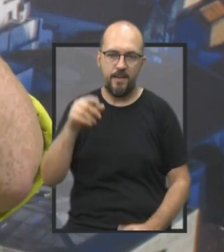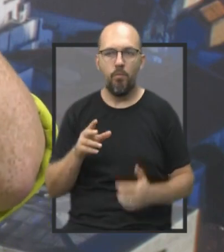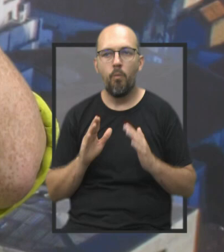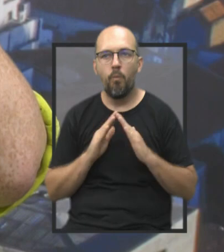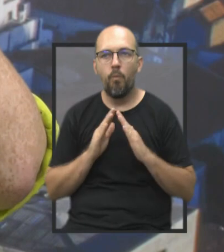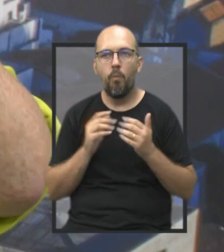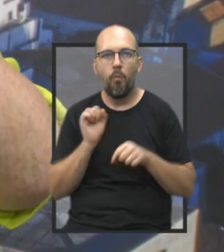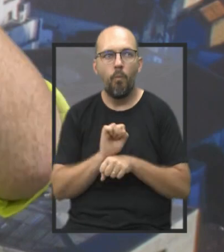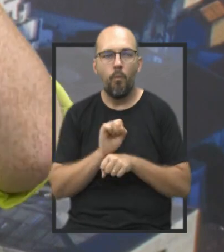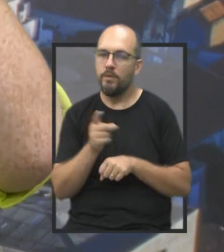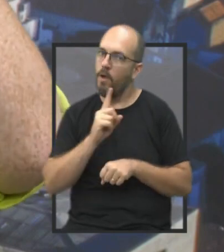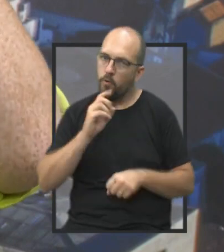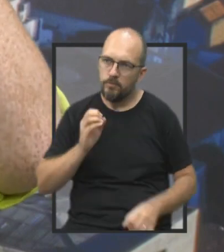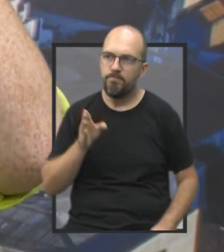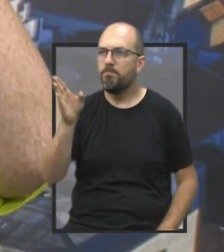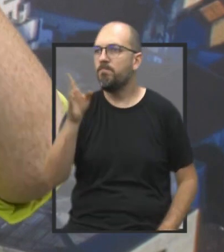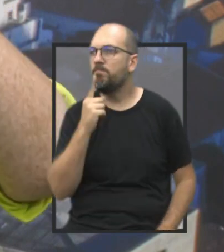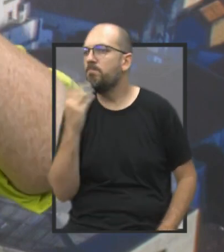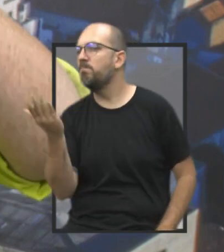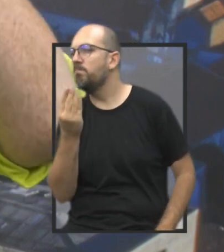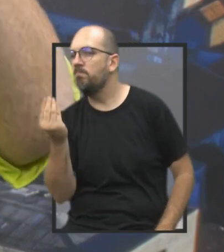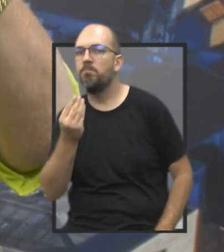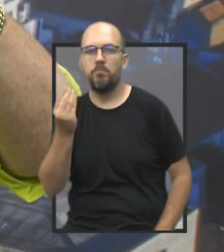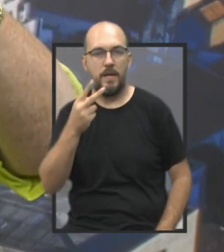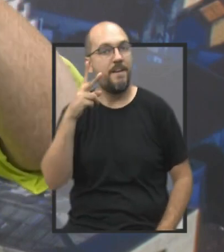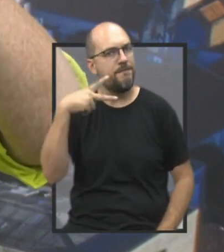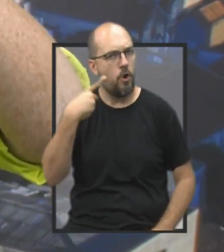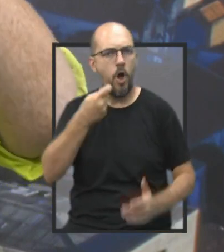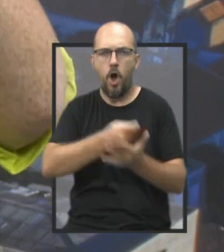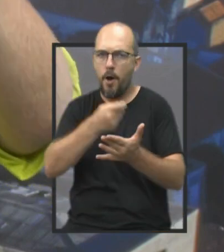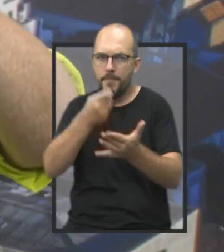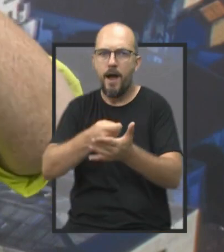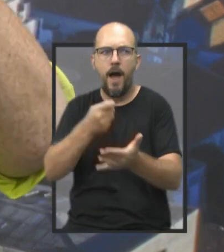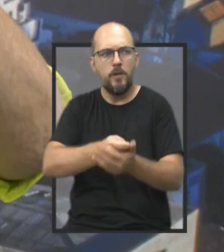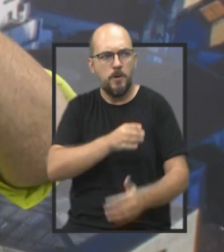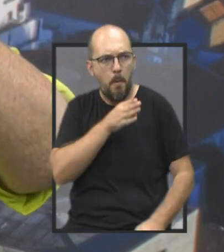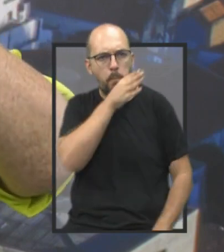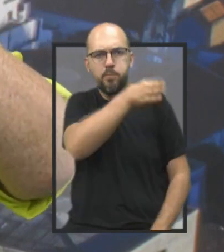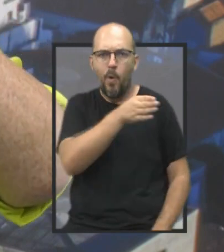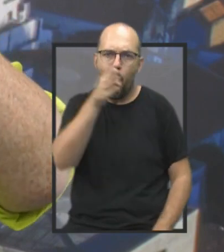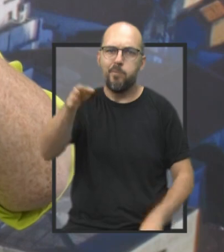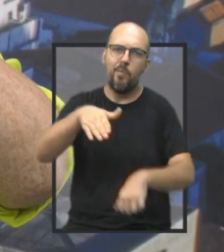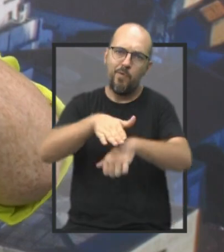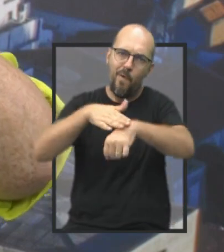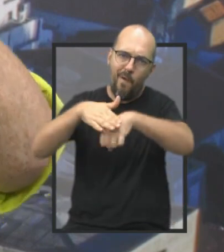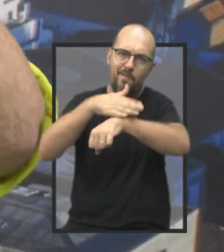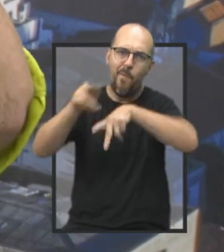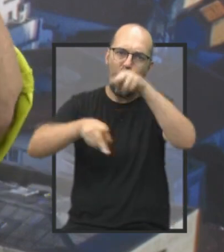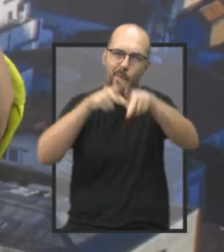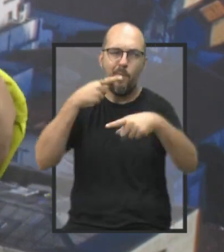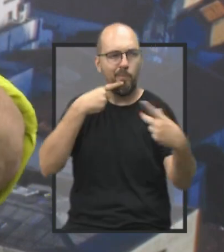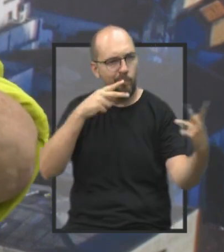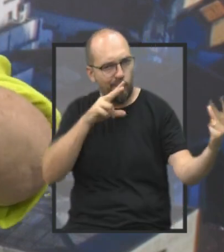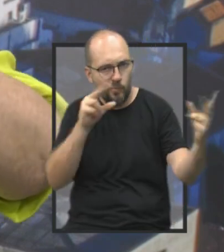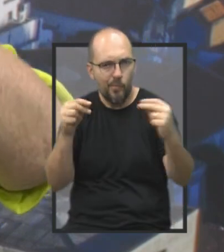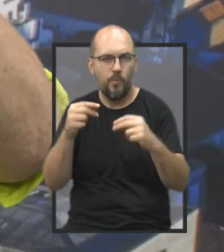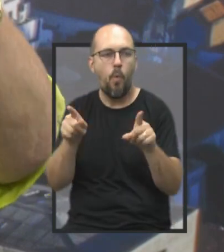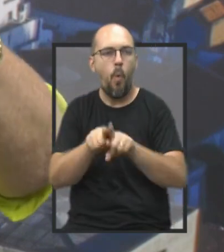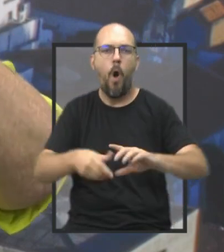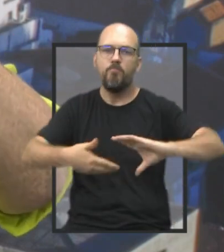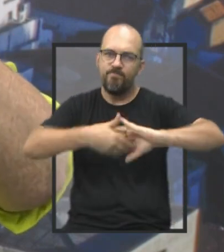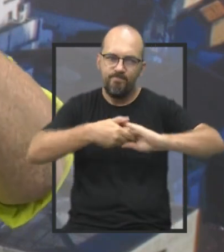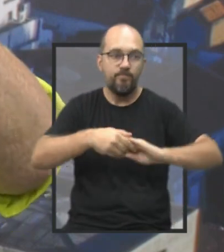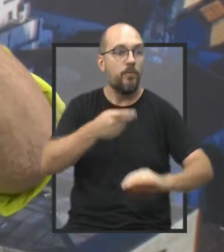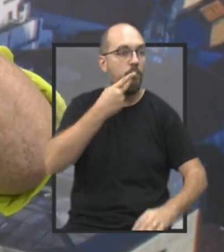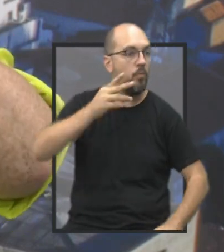Então eu acho que os vereadores têm esse dever de estar, né, na rua, conversando com a população, estendendo a mão,